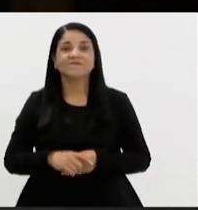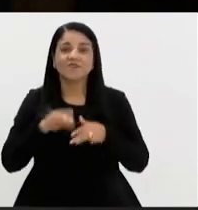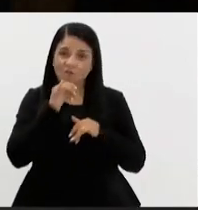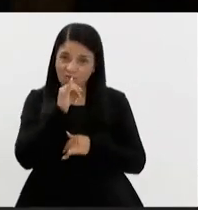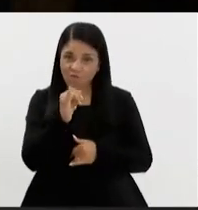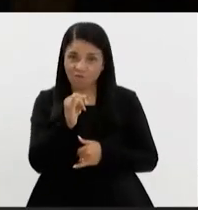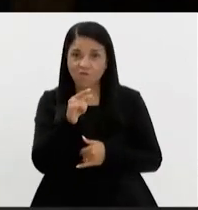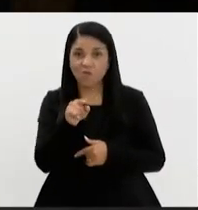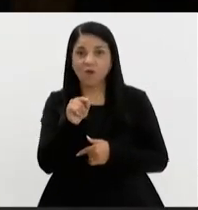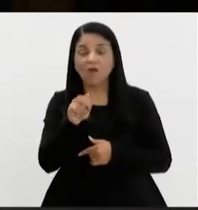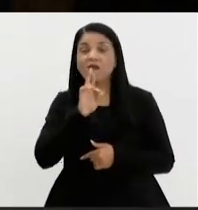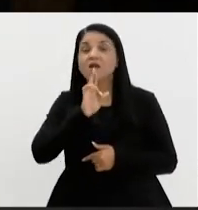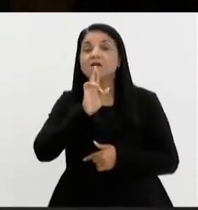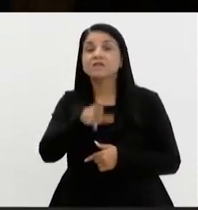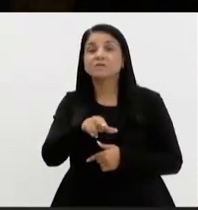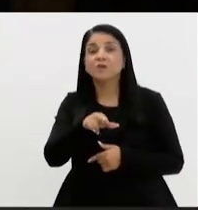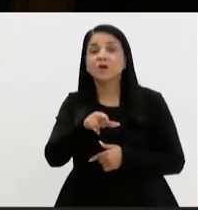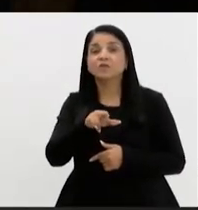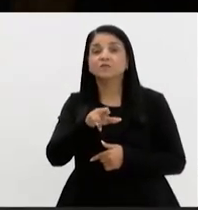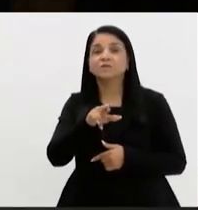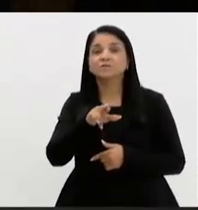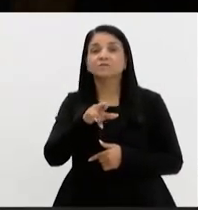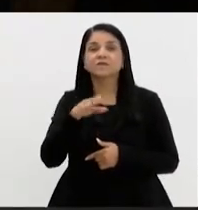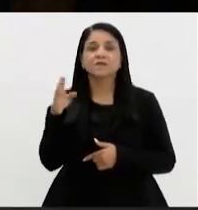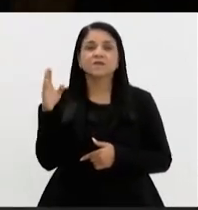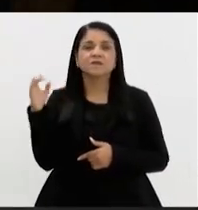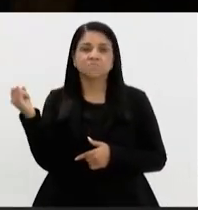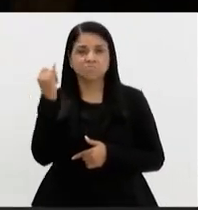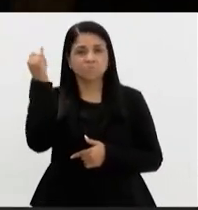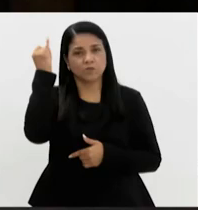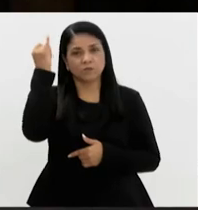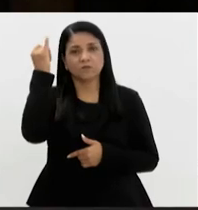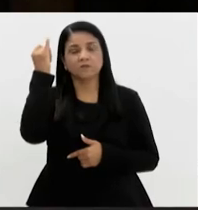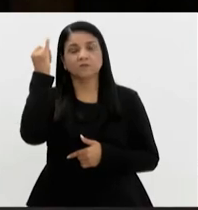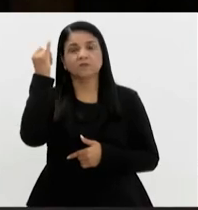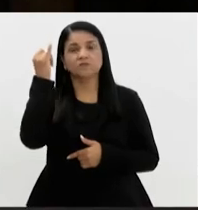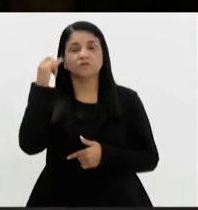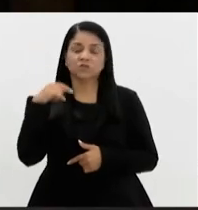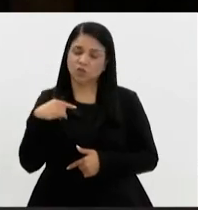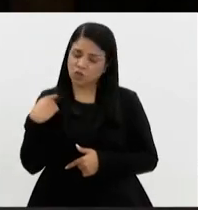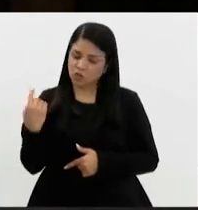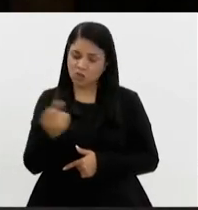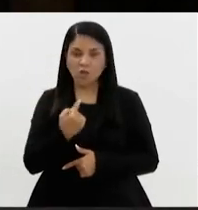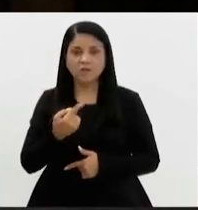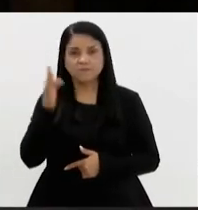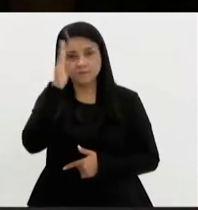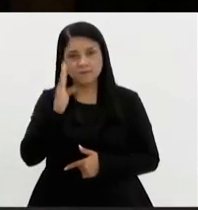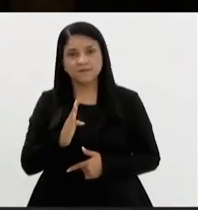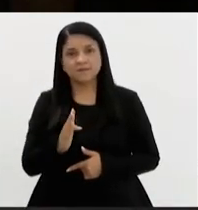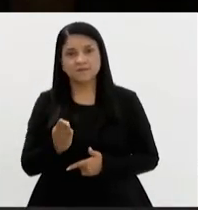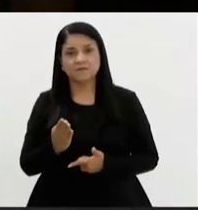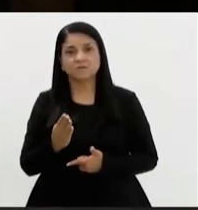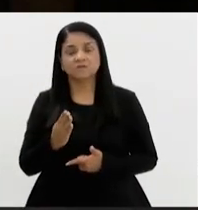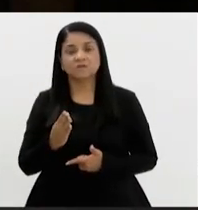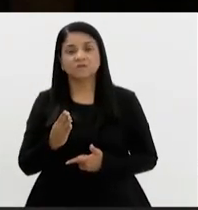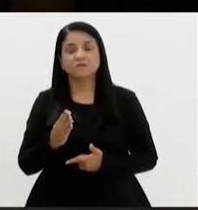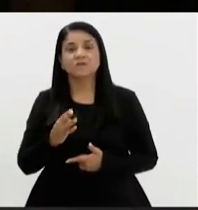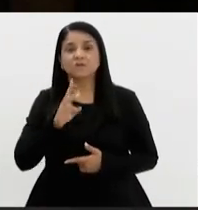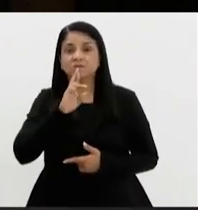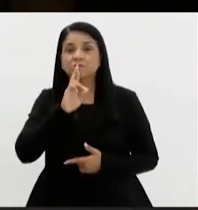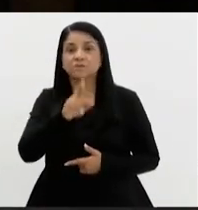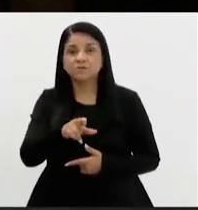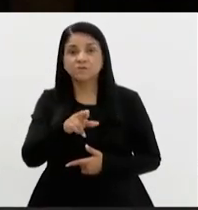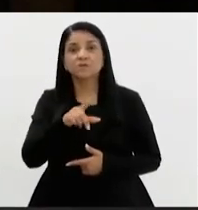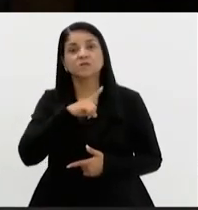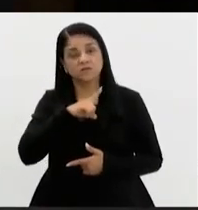dizendo quem deu a resposta mais efetiva mais importante e mais relevante fomos nós E por que que nós demos porque nós